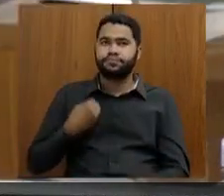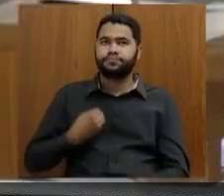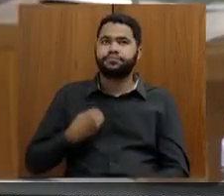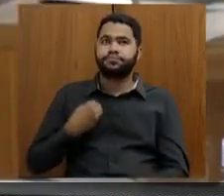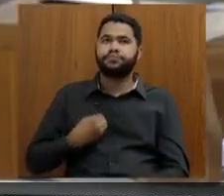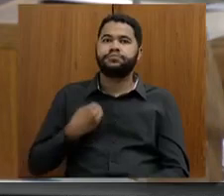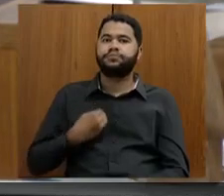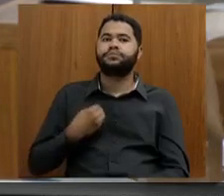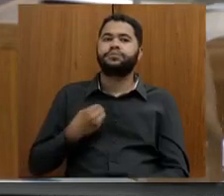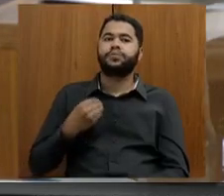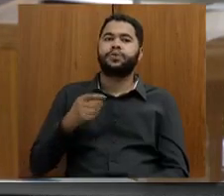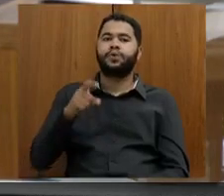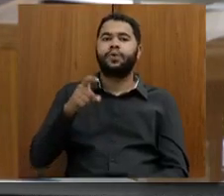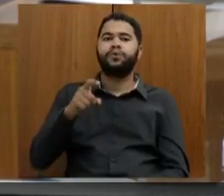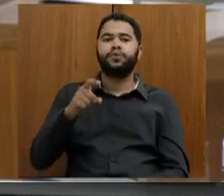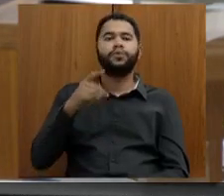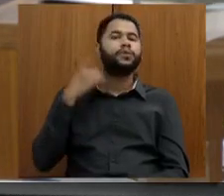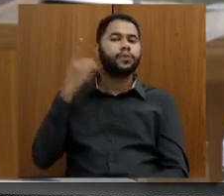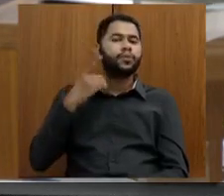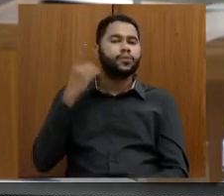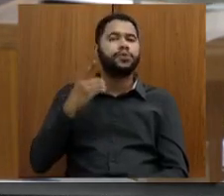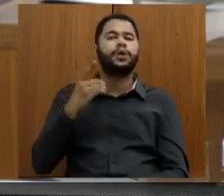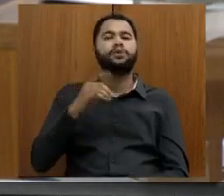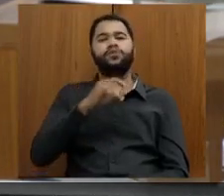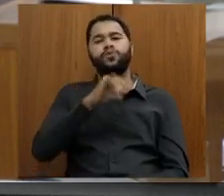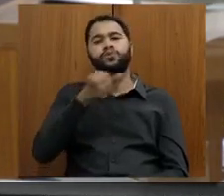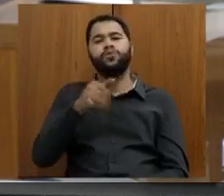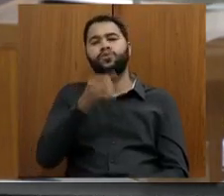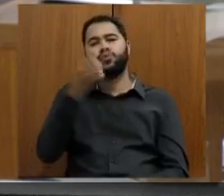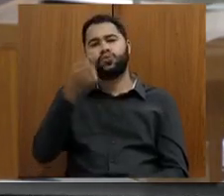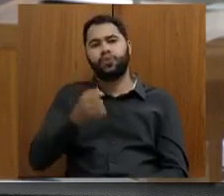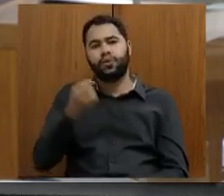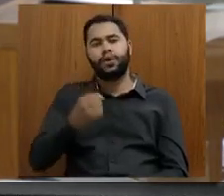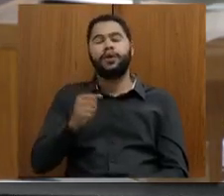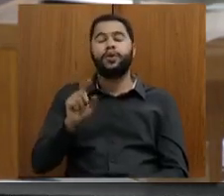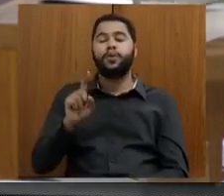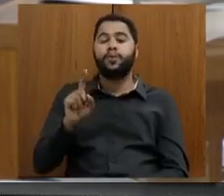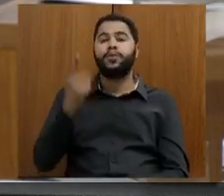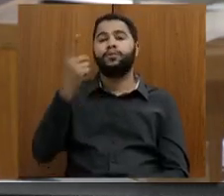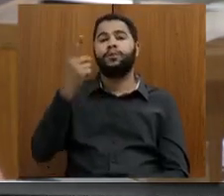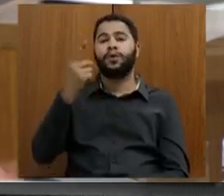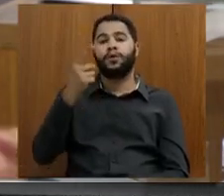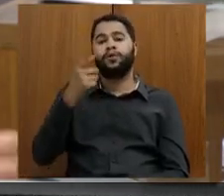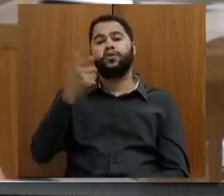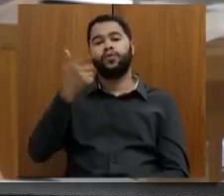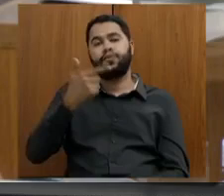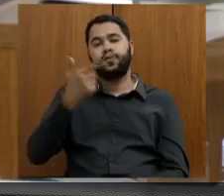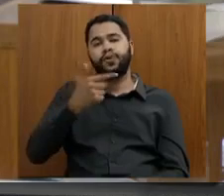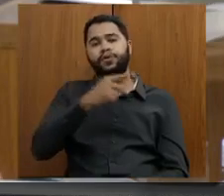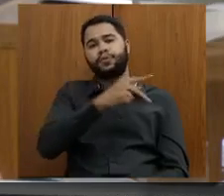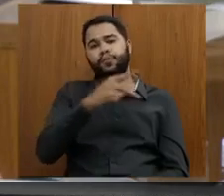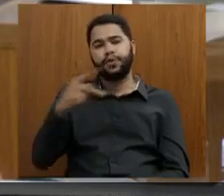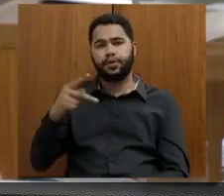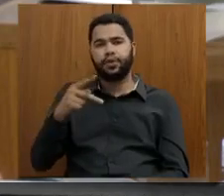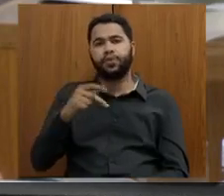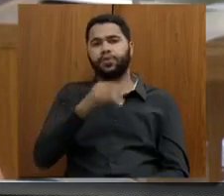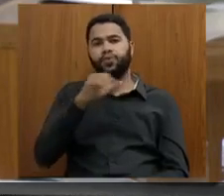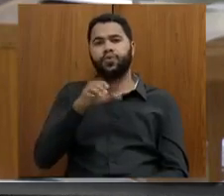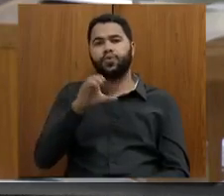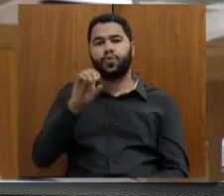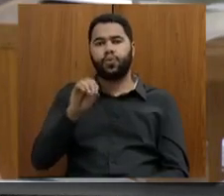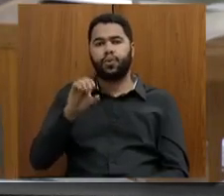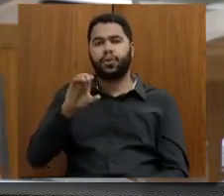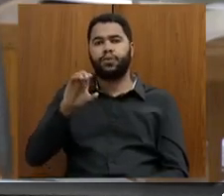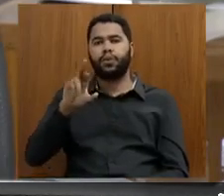ele deputados no João Leite do nosso ser Vice Presidente Antônio Carlos Arantes e claro de todos que